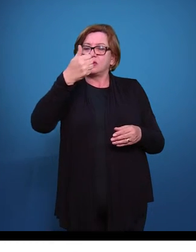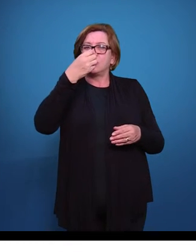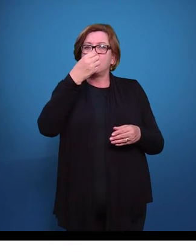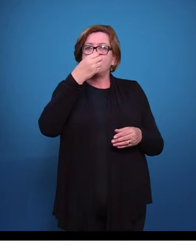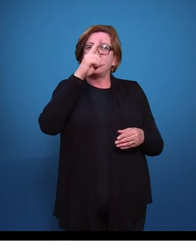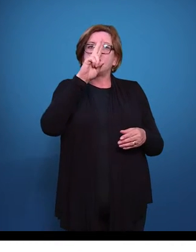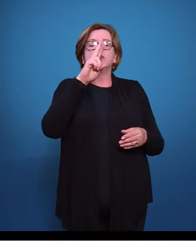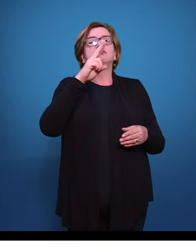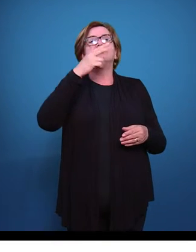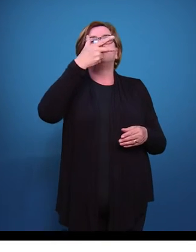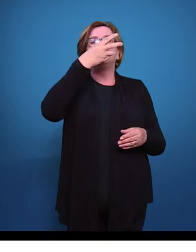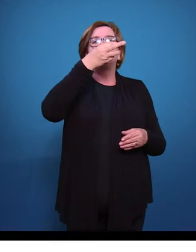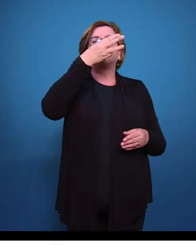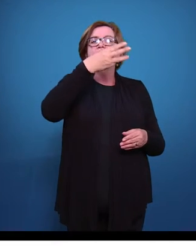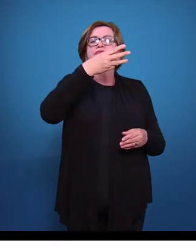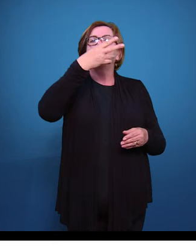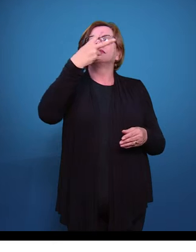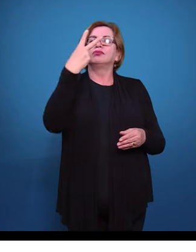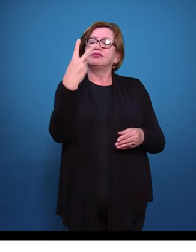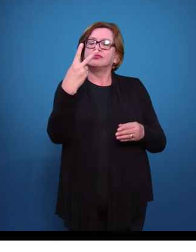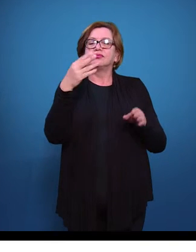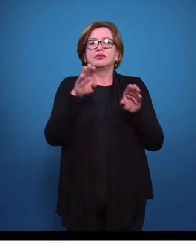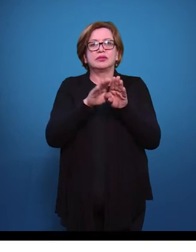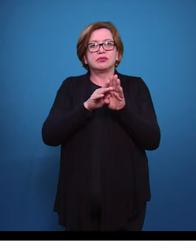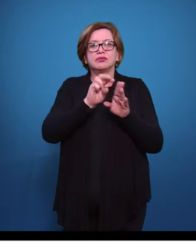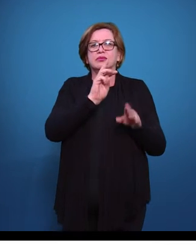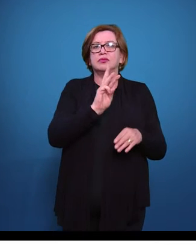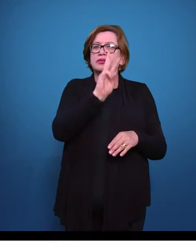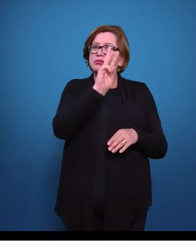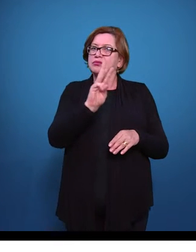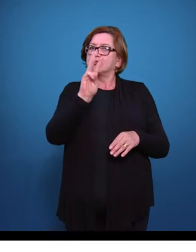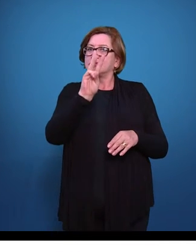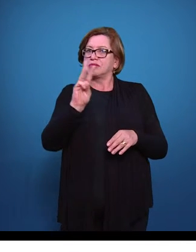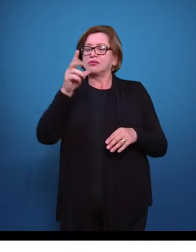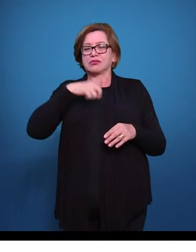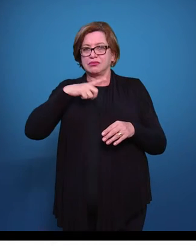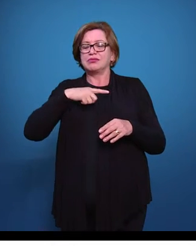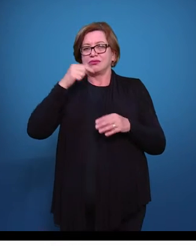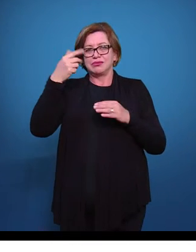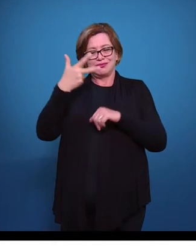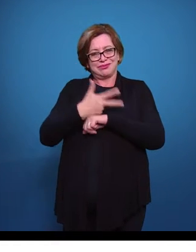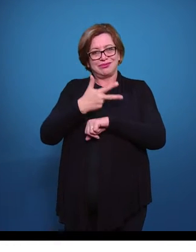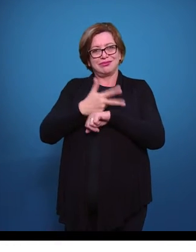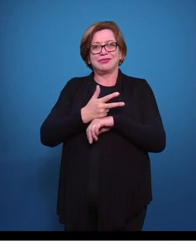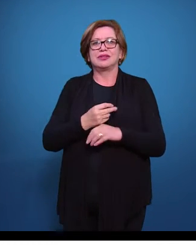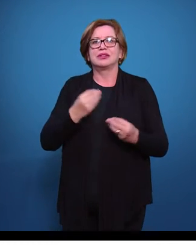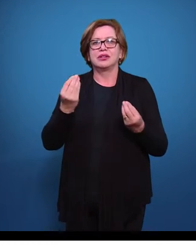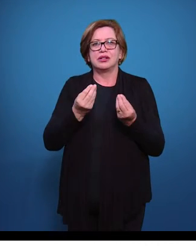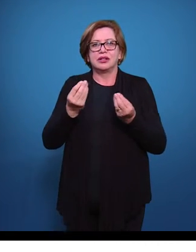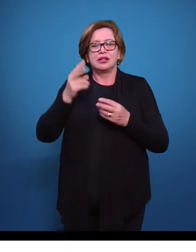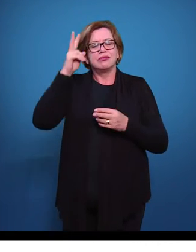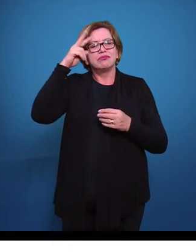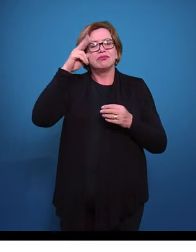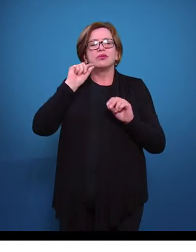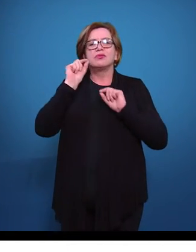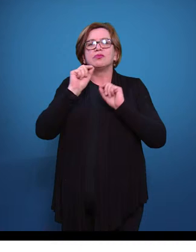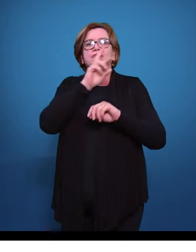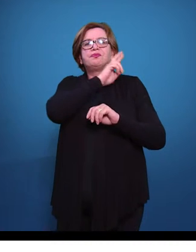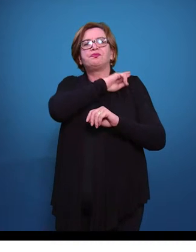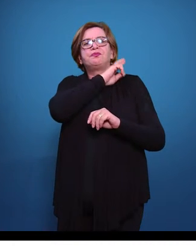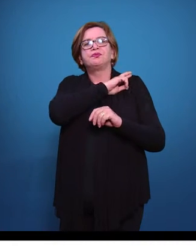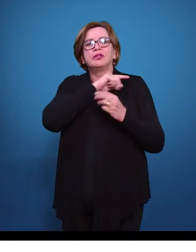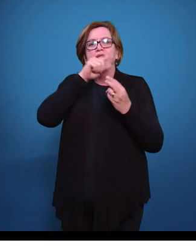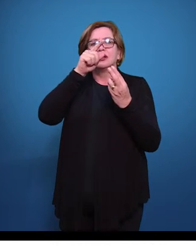que vai aparecer no vídeo bom retomando a nossa esquema inicial nós vamos tratar sobre quais são as atribuições